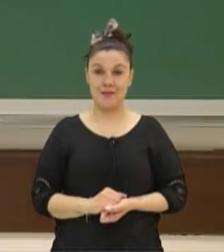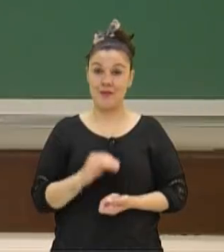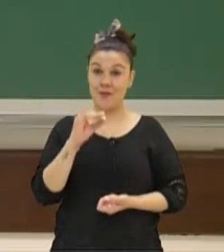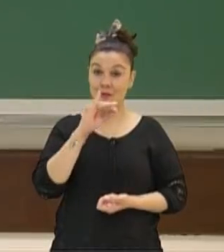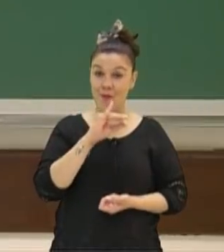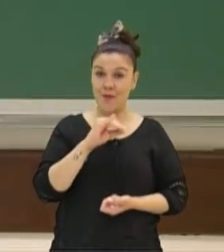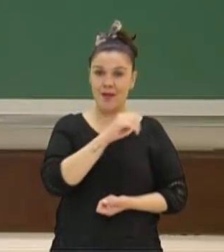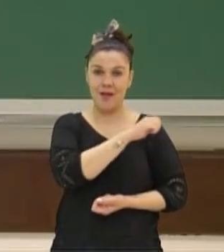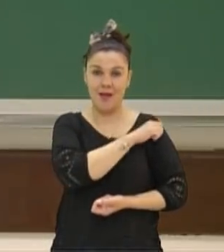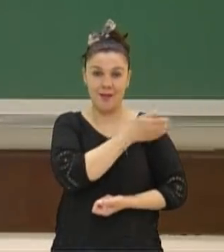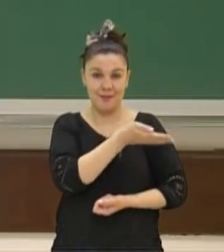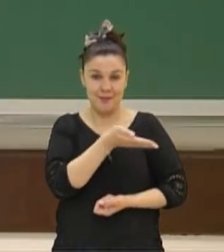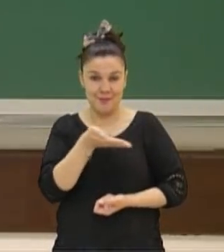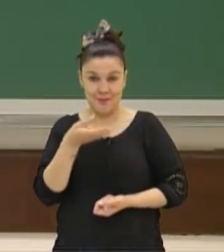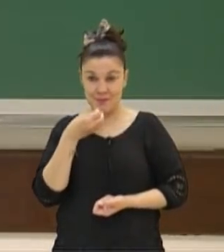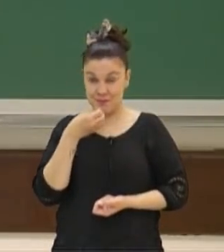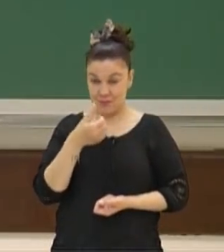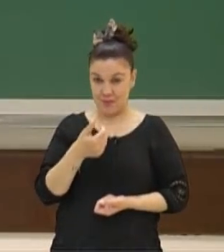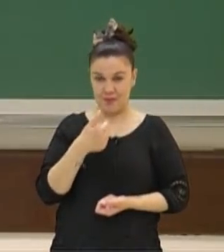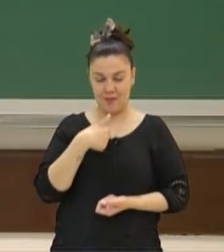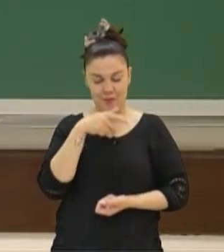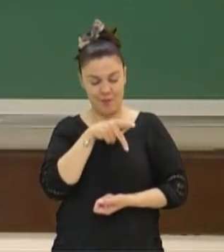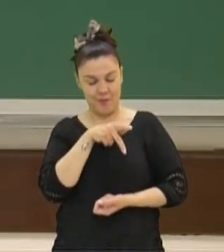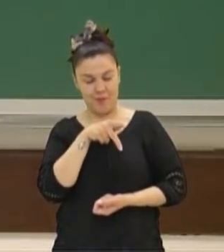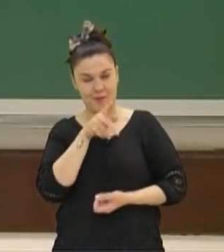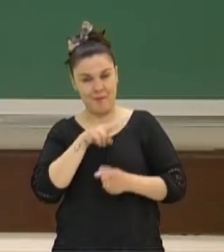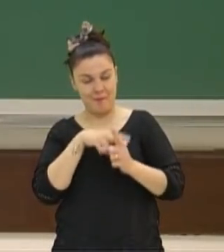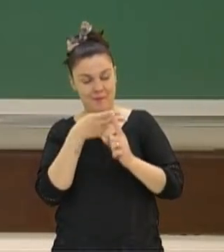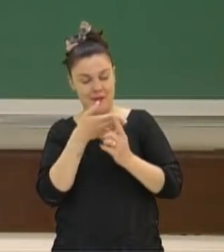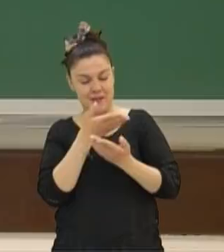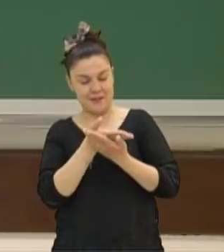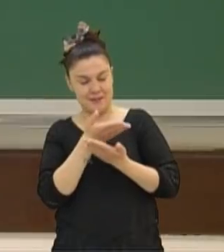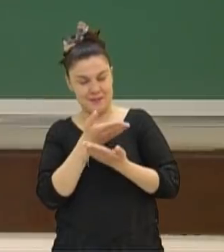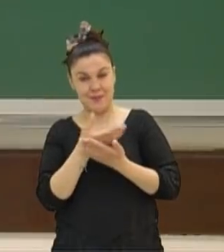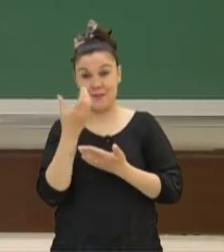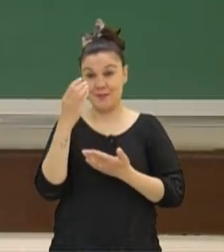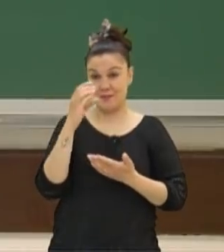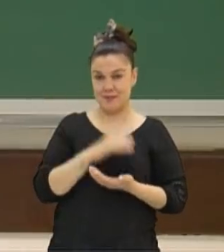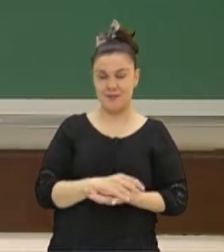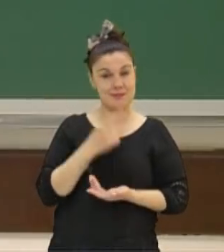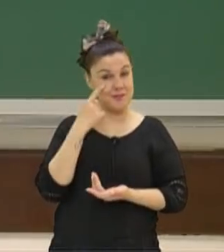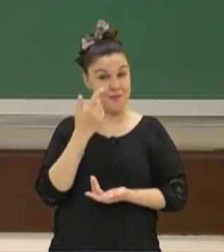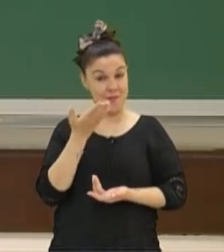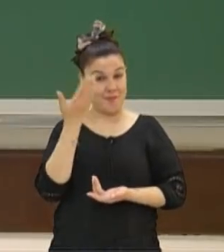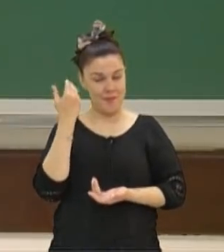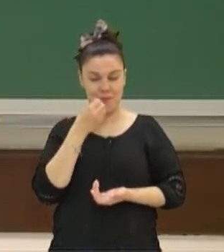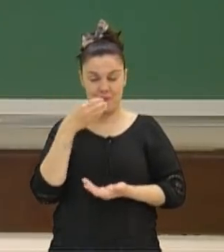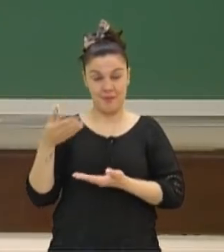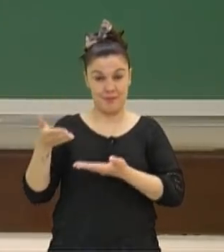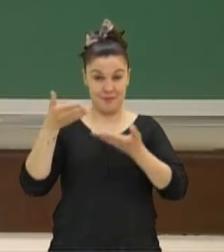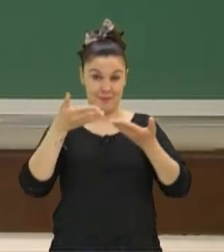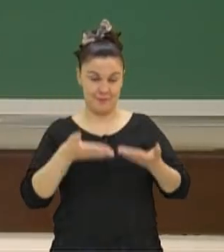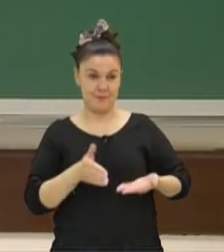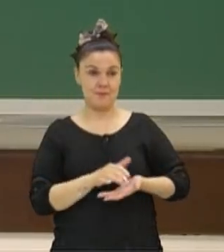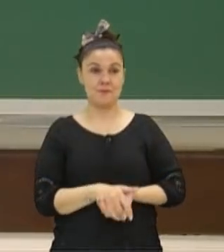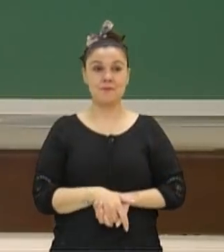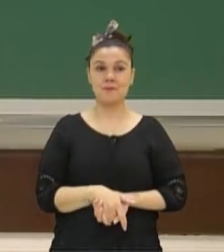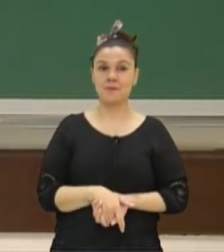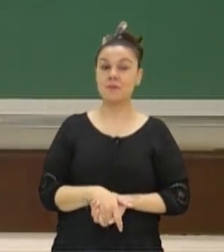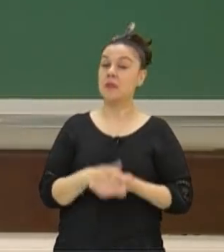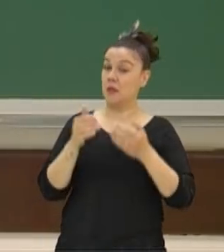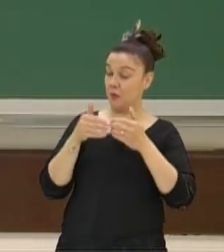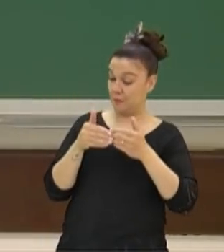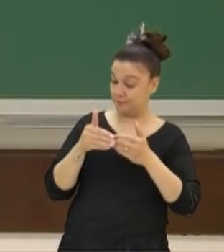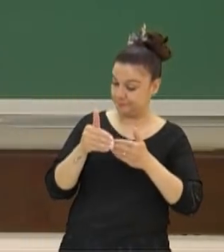Olá, alunos e alunas, tudo bem? Mais uma aula de ciências começando. Vamos lá, sejam bem-vindos. E